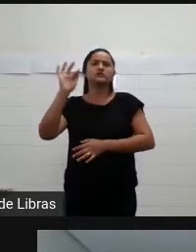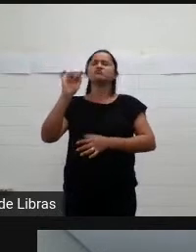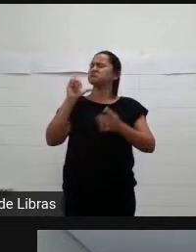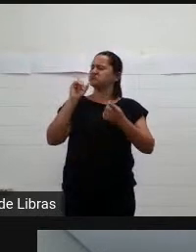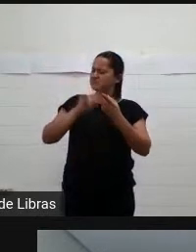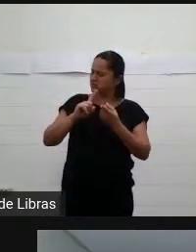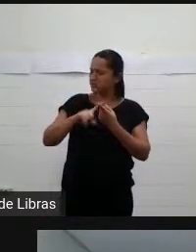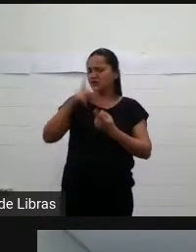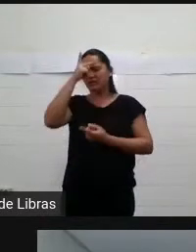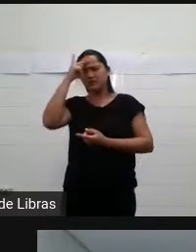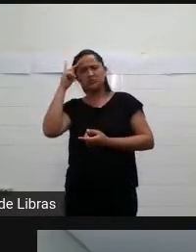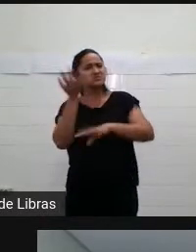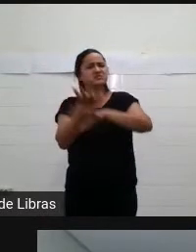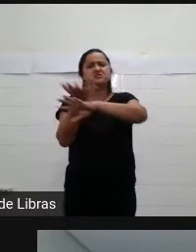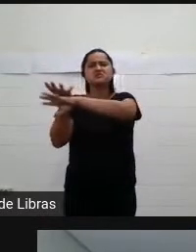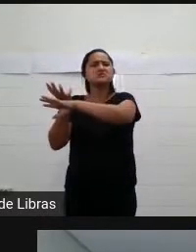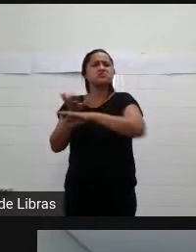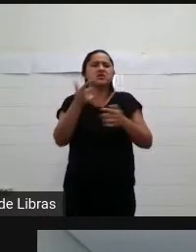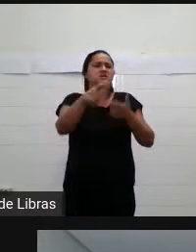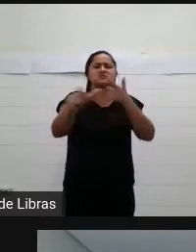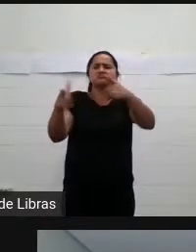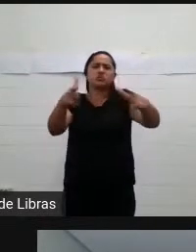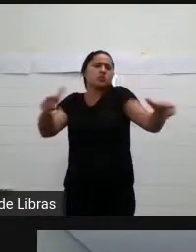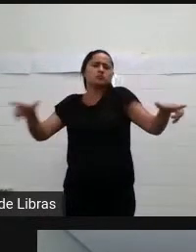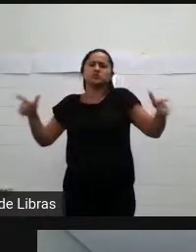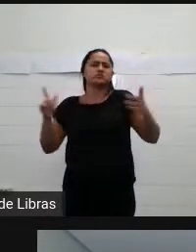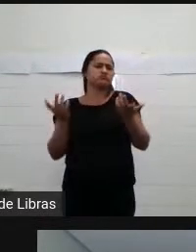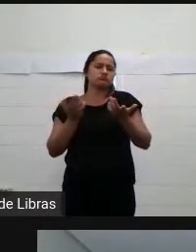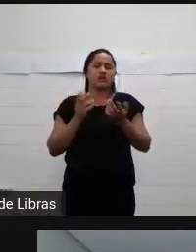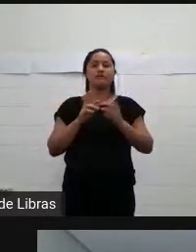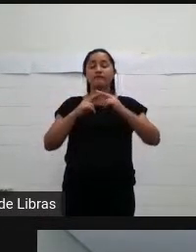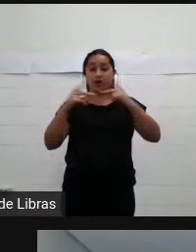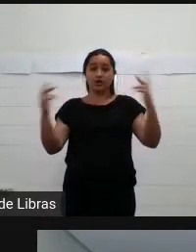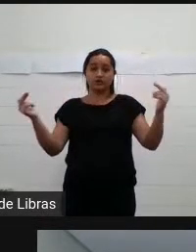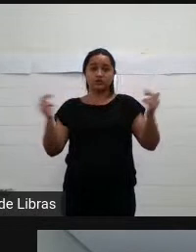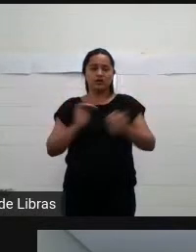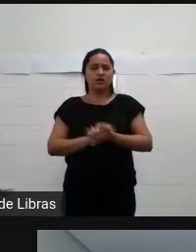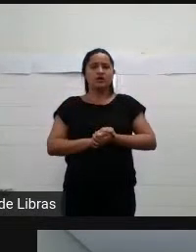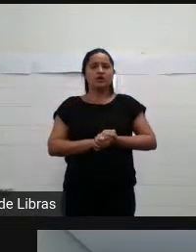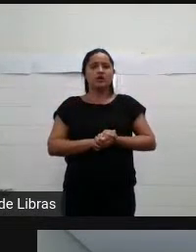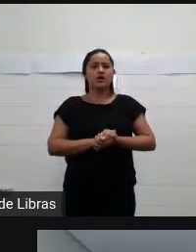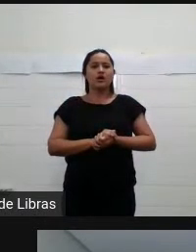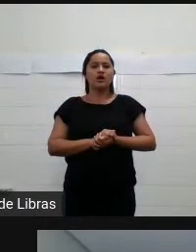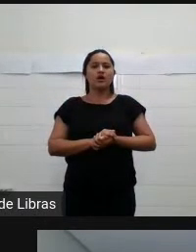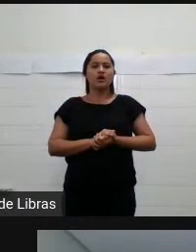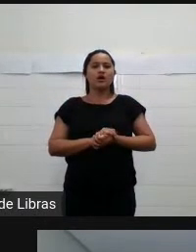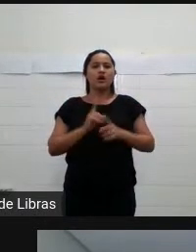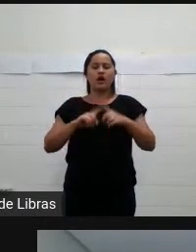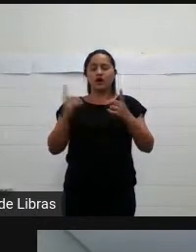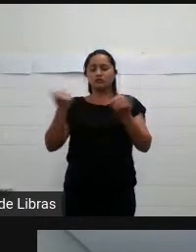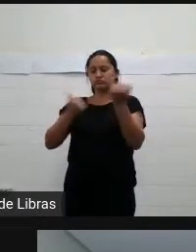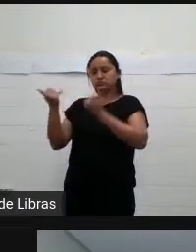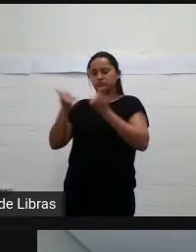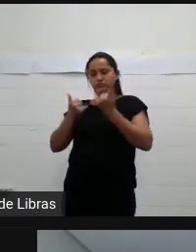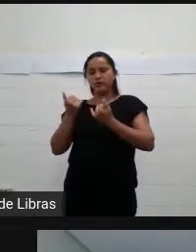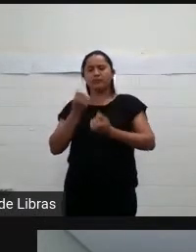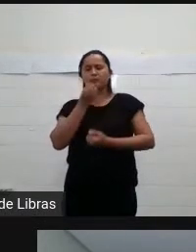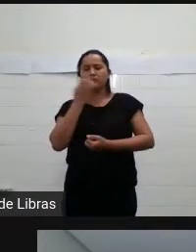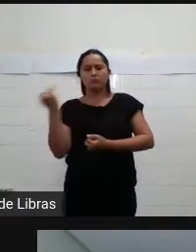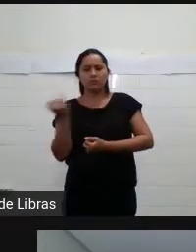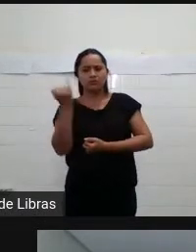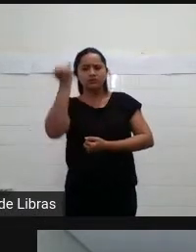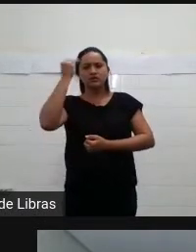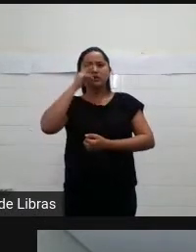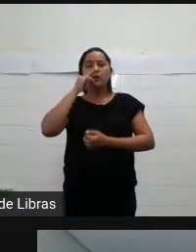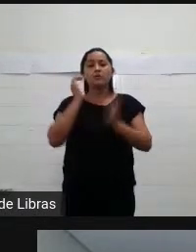teóricos de disciplinas afins. E aí, essa organização é uma organização muito importante, porque é uma